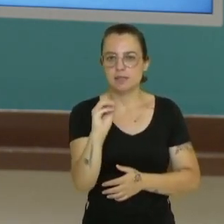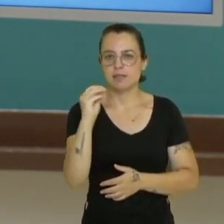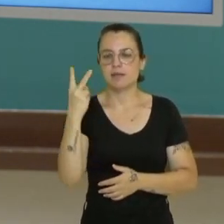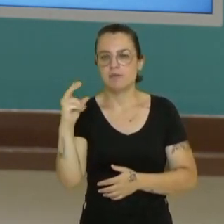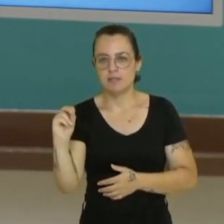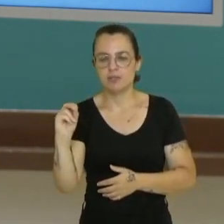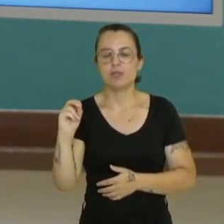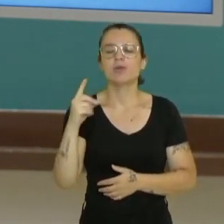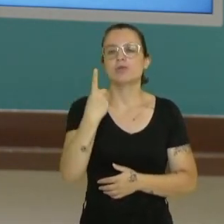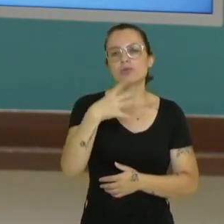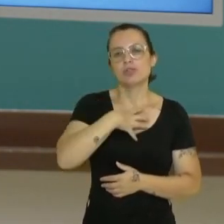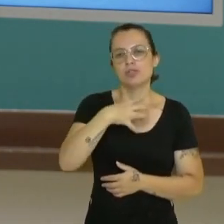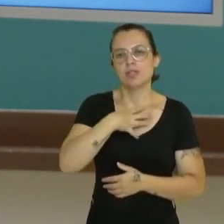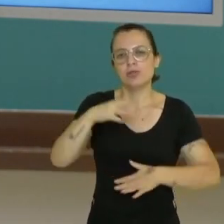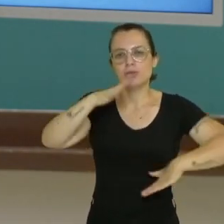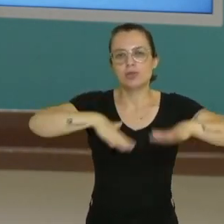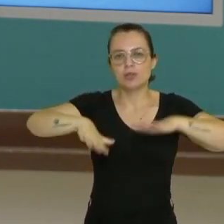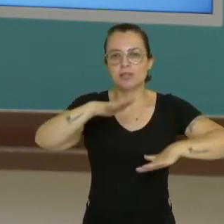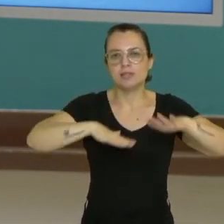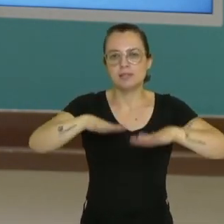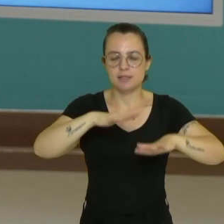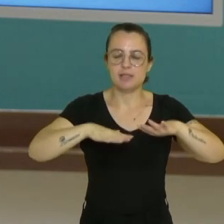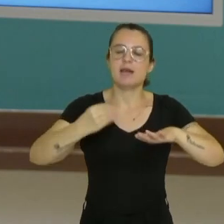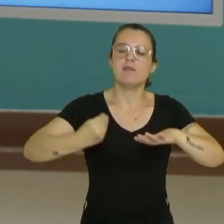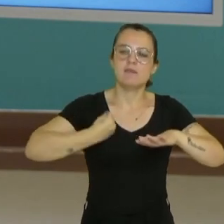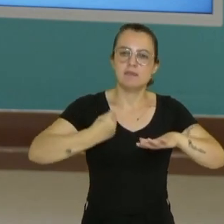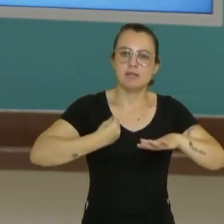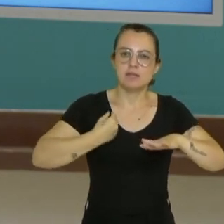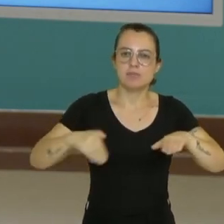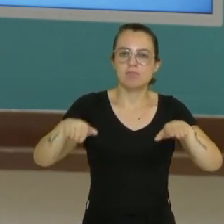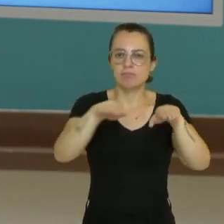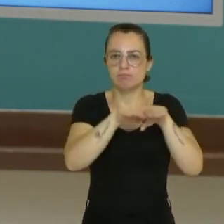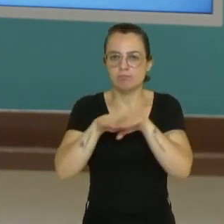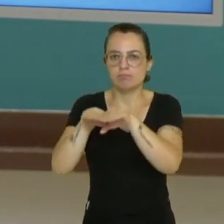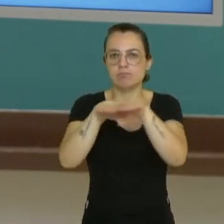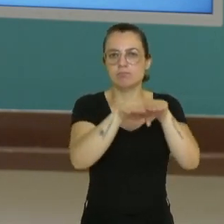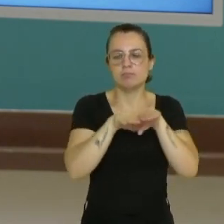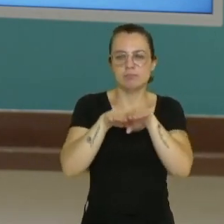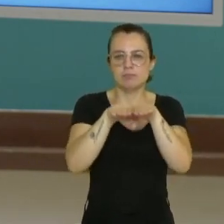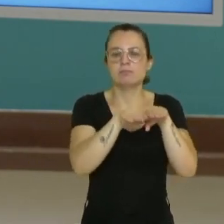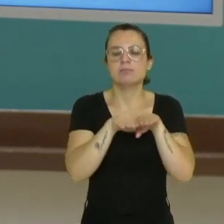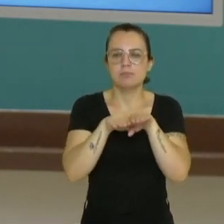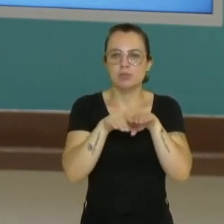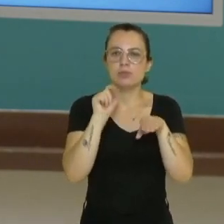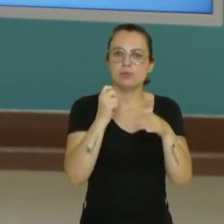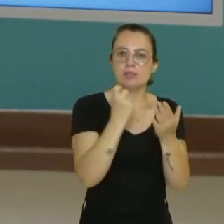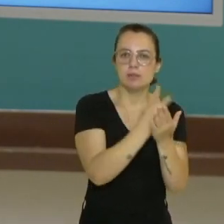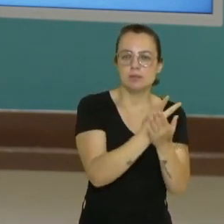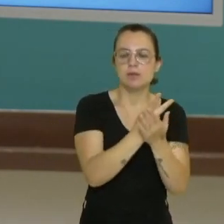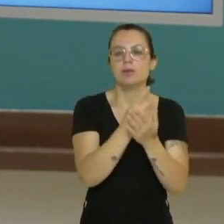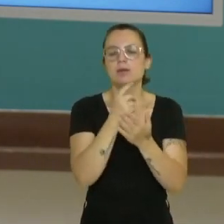20, uma maneira de organizar melhor o equilíbrio entre as nossas receitas e as nossas